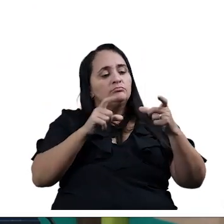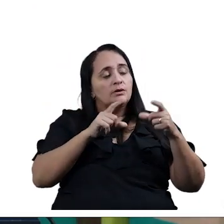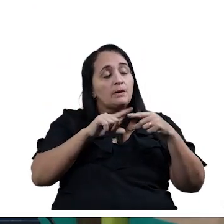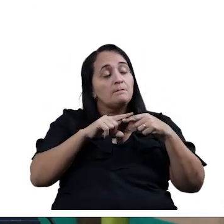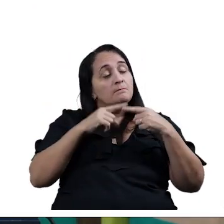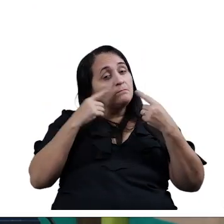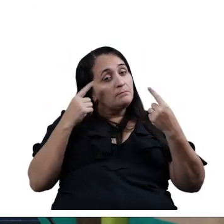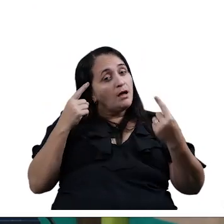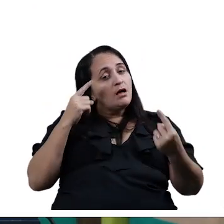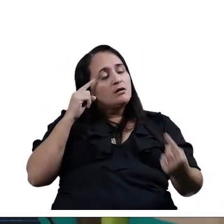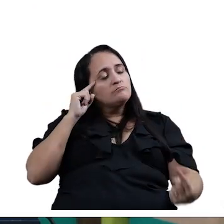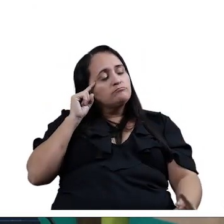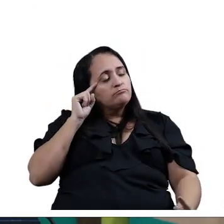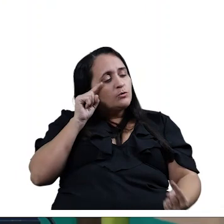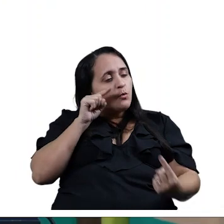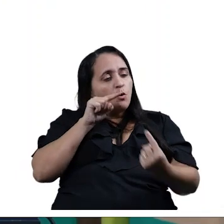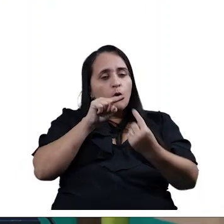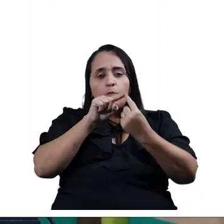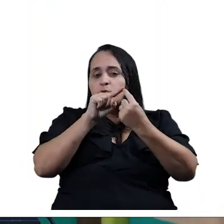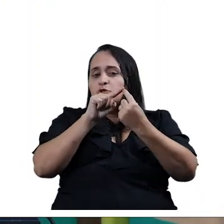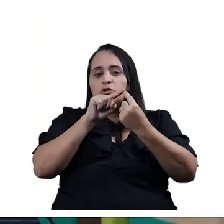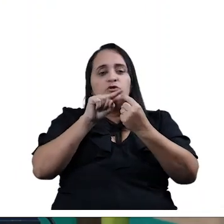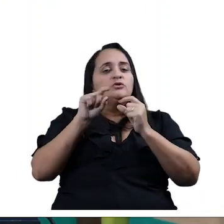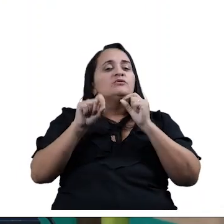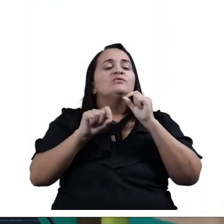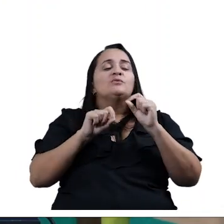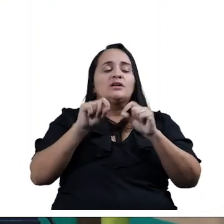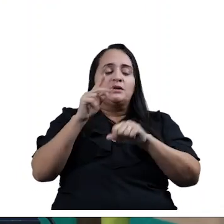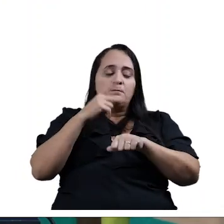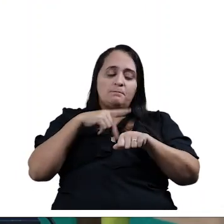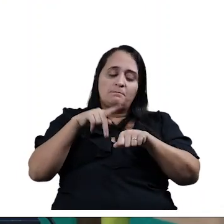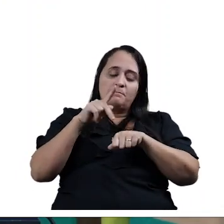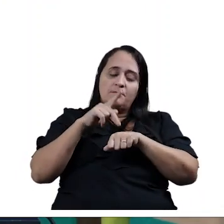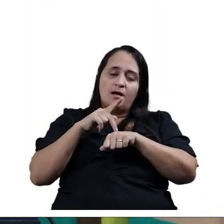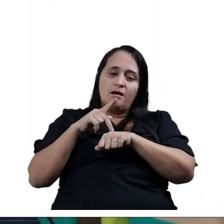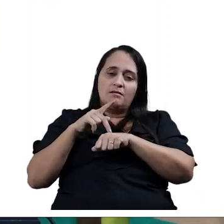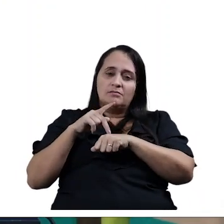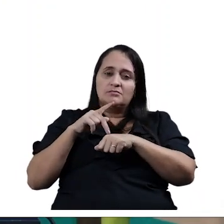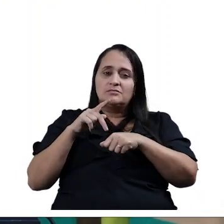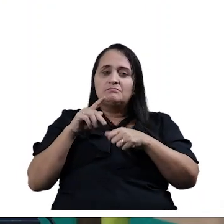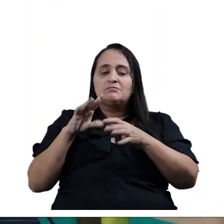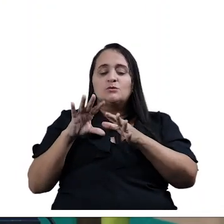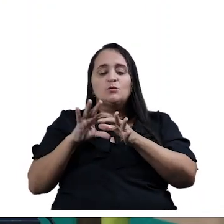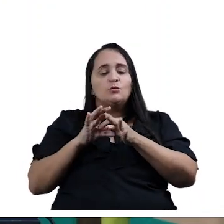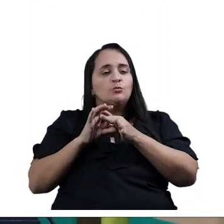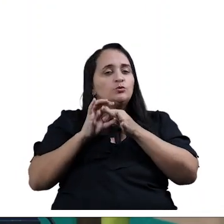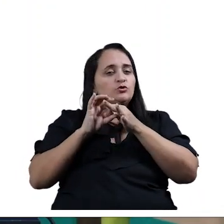elas cooperam, elas se ajudam mutuamente, ou